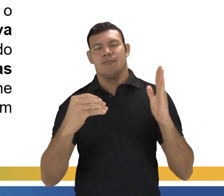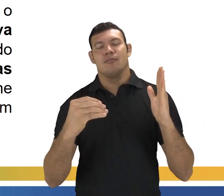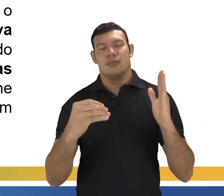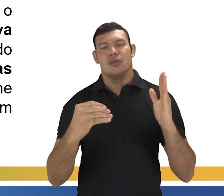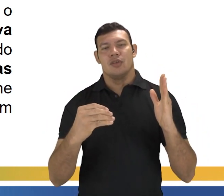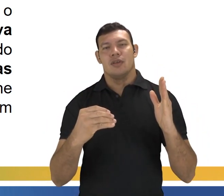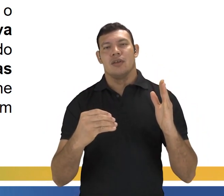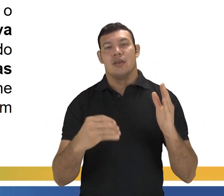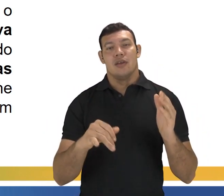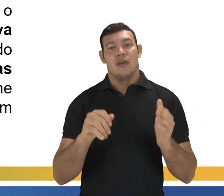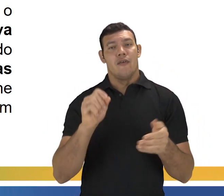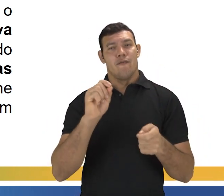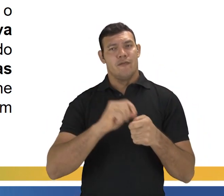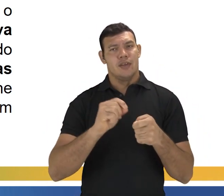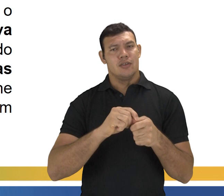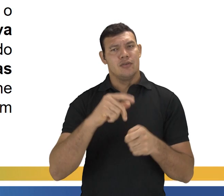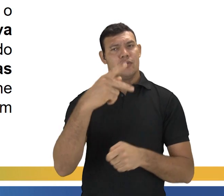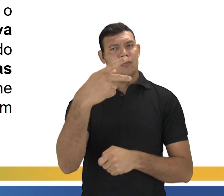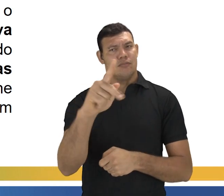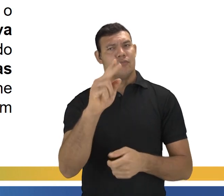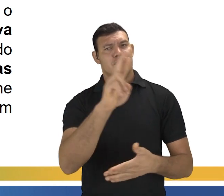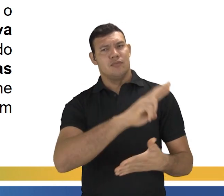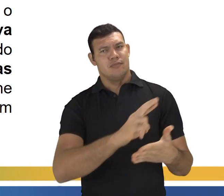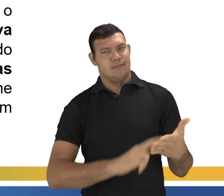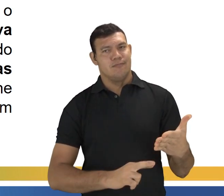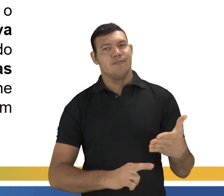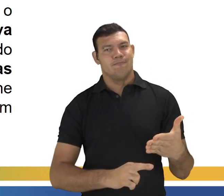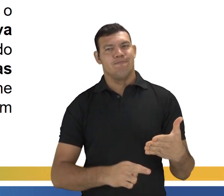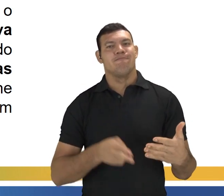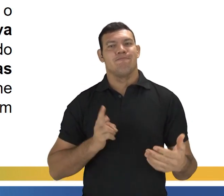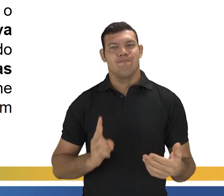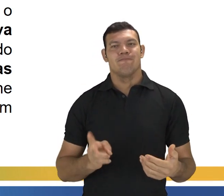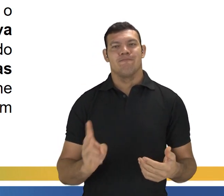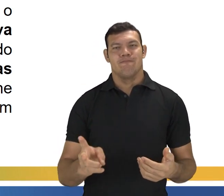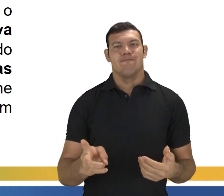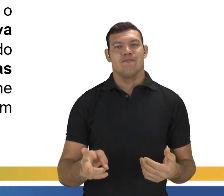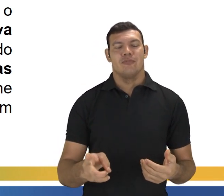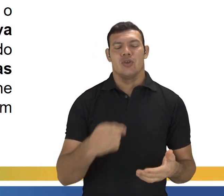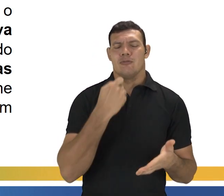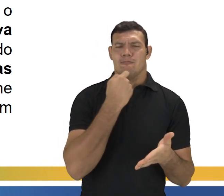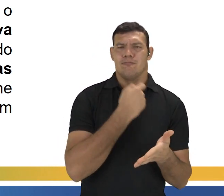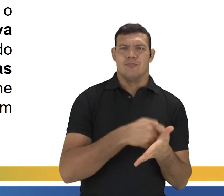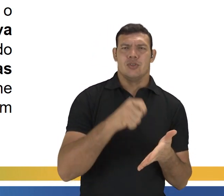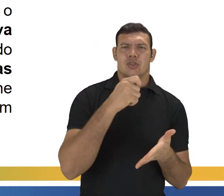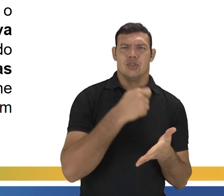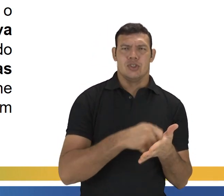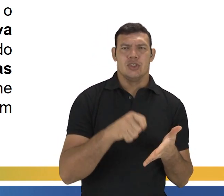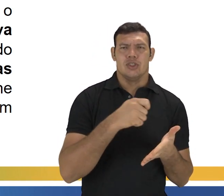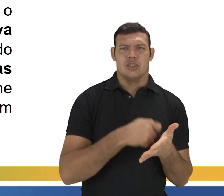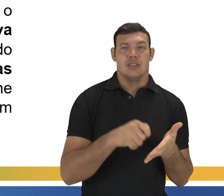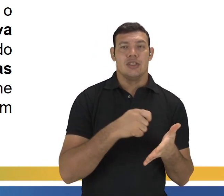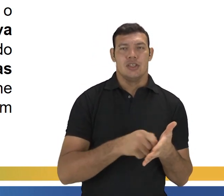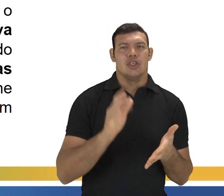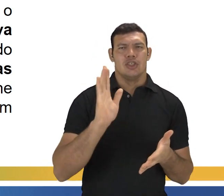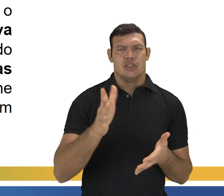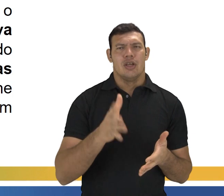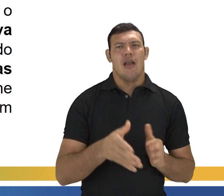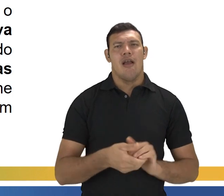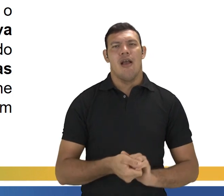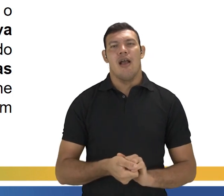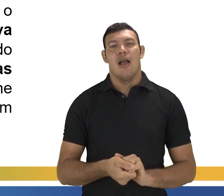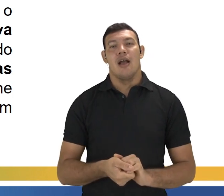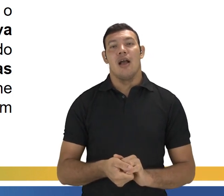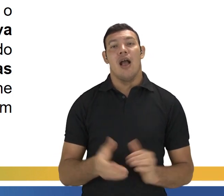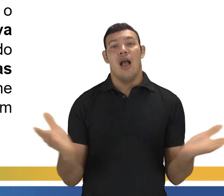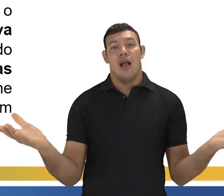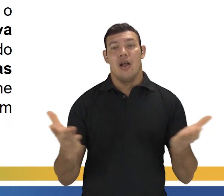e consequências ou de contraposição. E para continuar o texto que você já vem escrevendo, faça então um desenvolvimento. Escreva